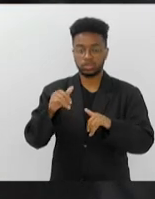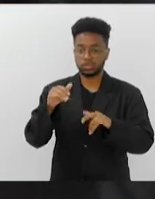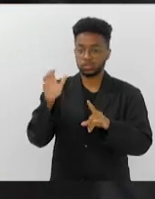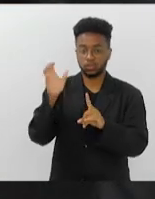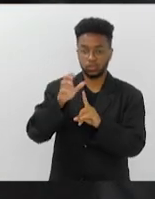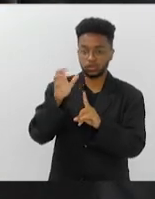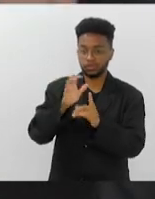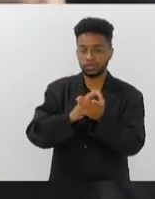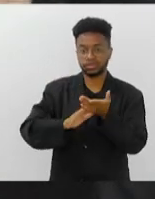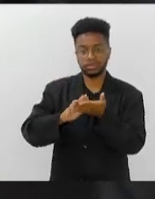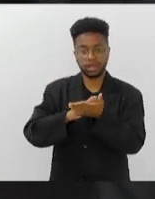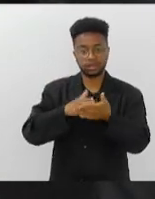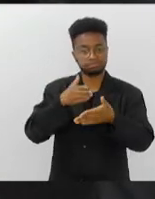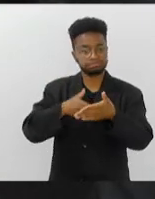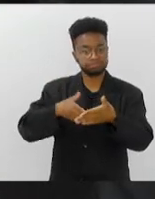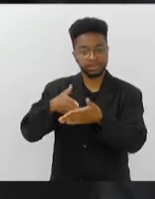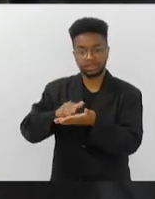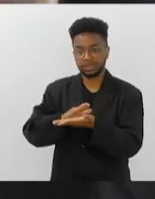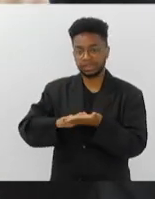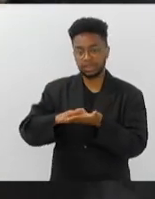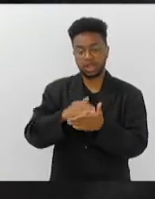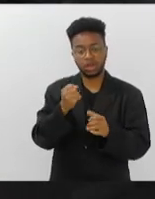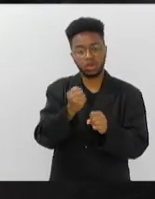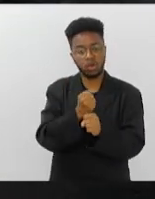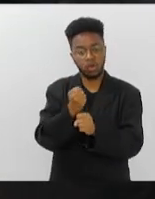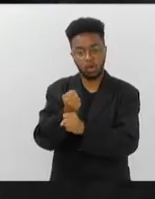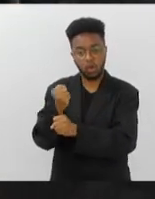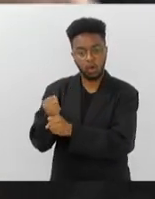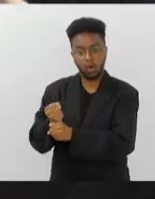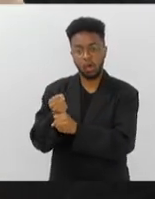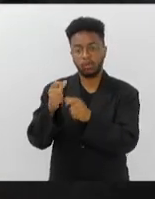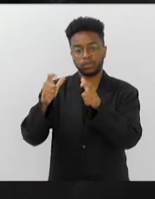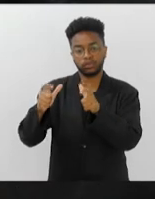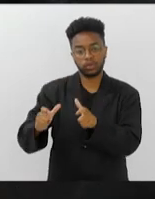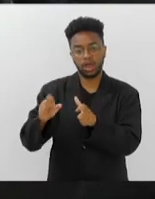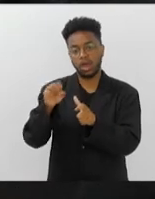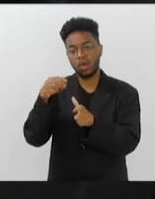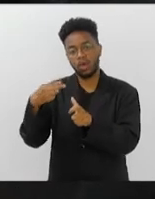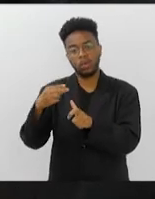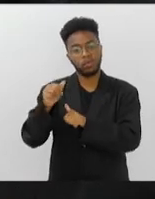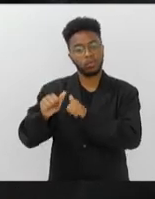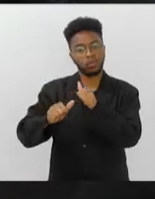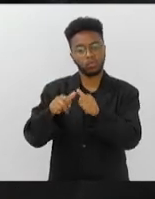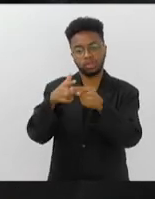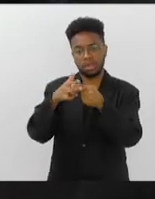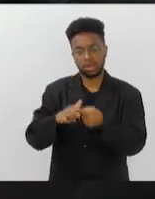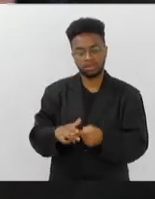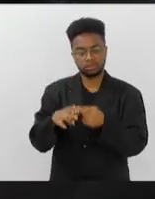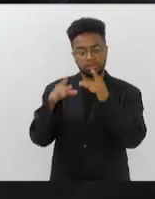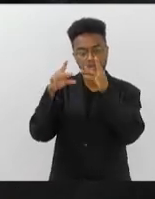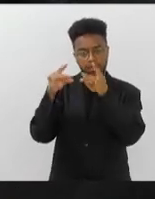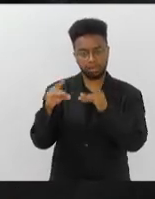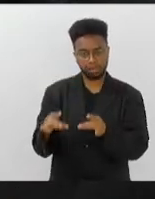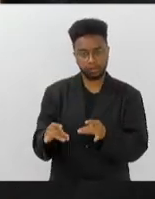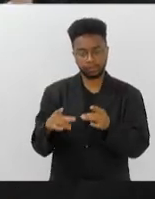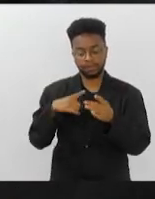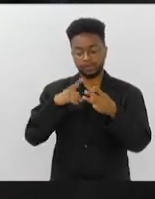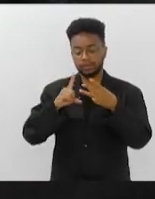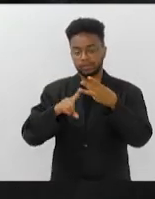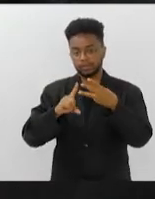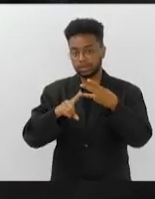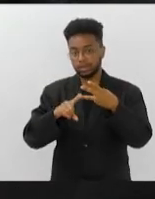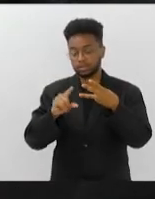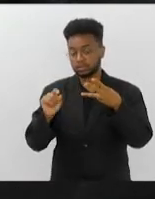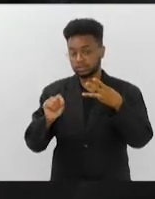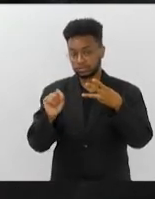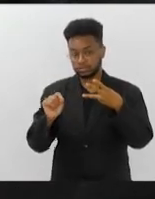em impedimento de obras físicas, de remodelações, etc., etc. E tem a terceira